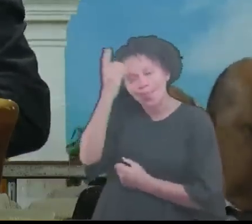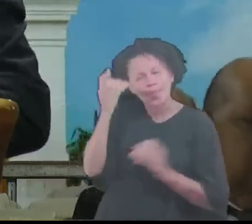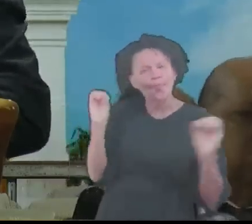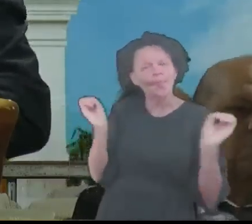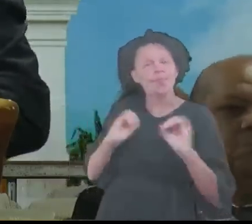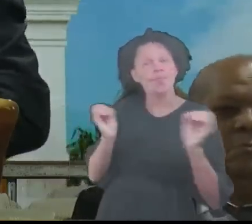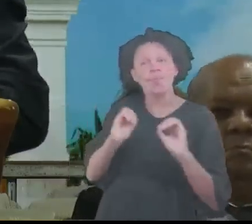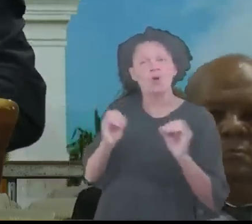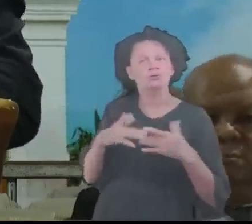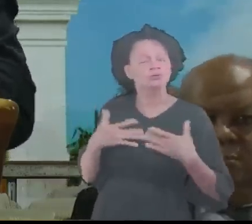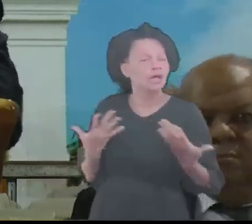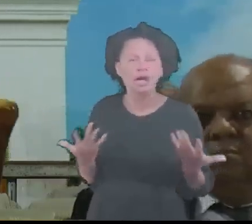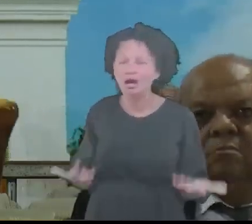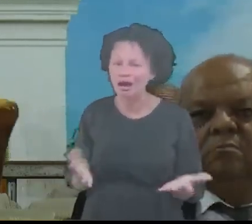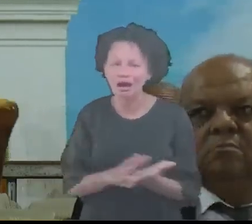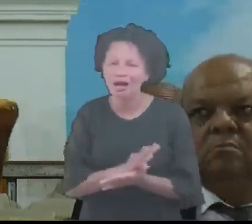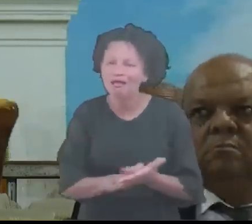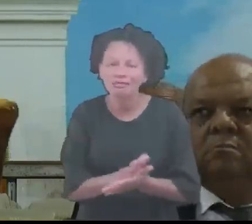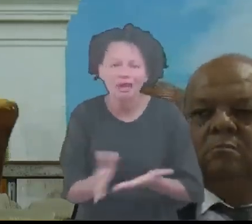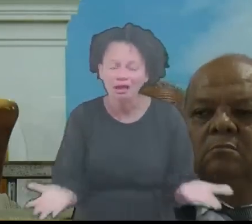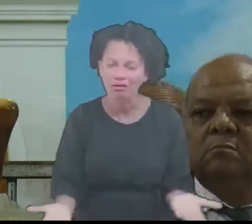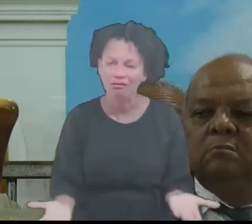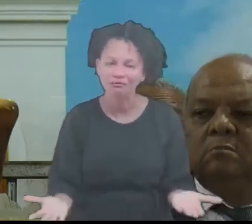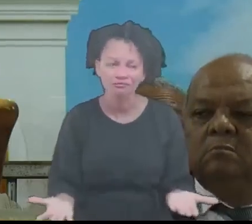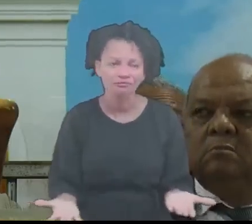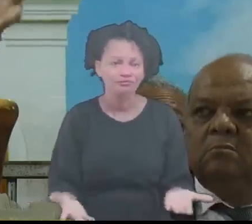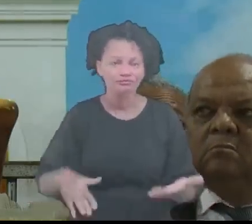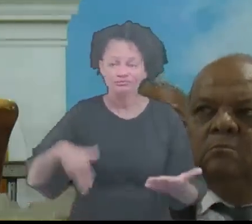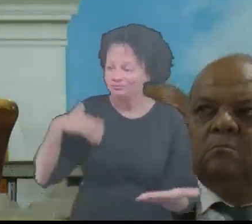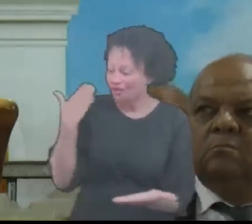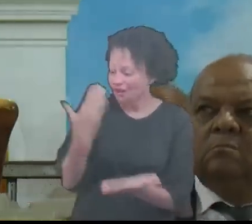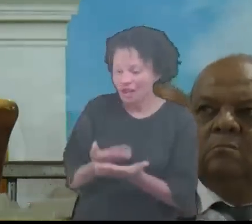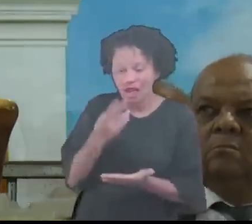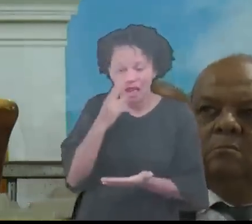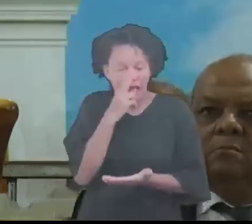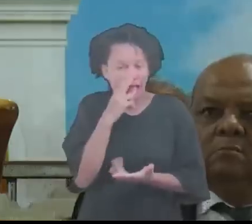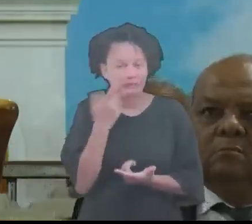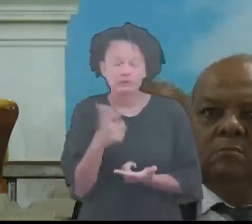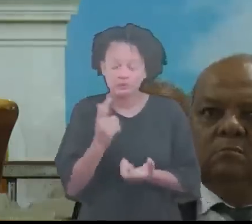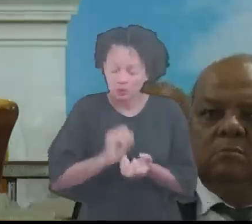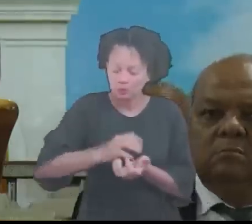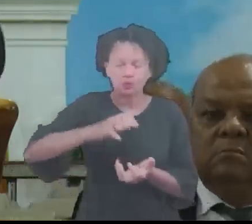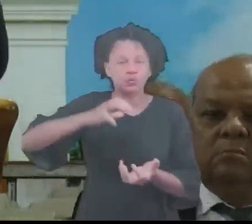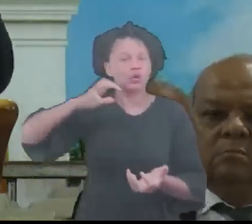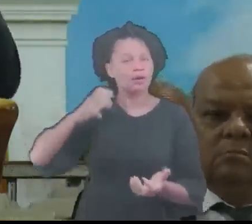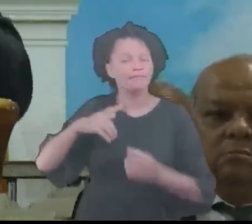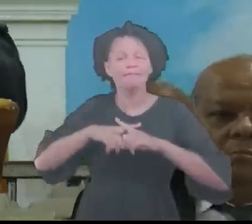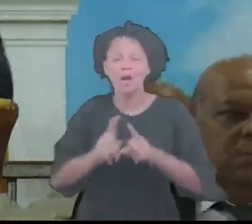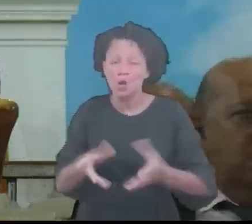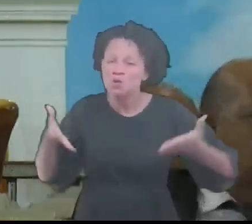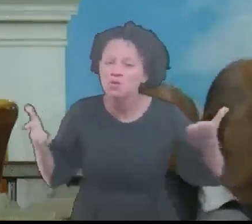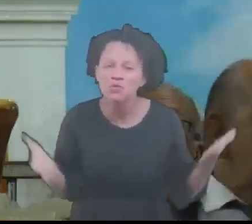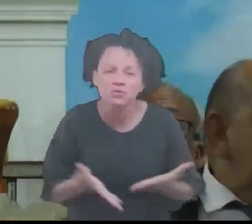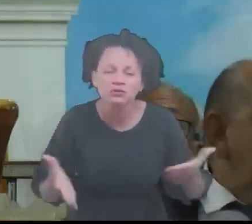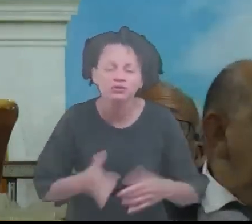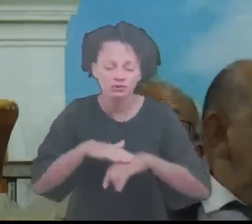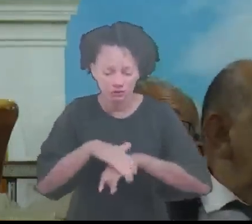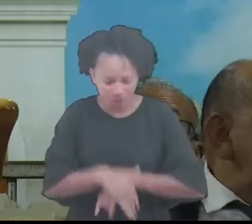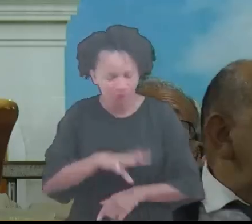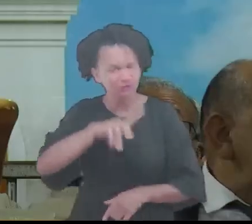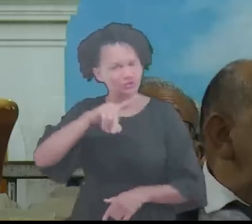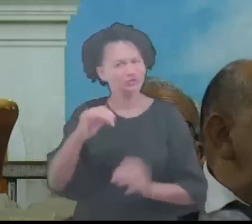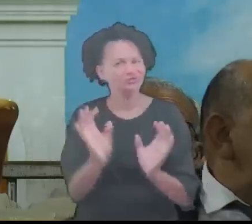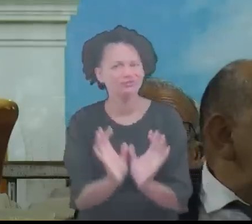nem recebeu o ouro. Ainda é um crente sem a joia. Mas nesta noite de Santa